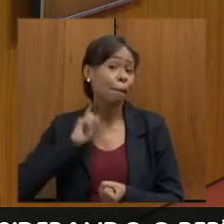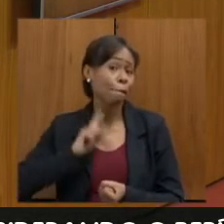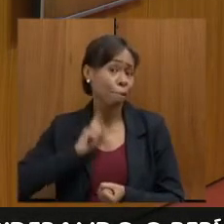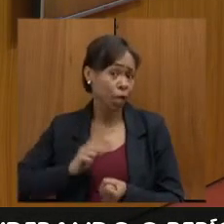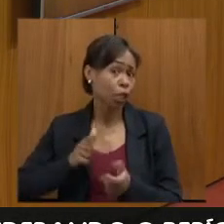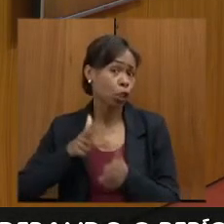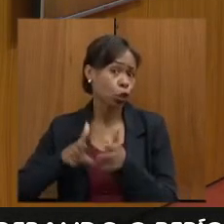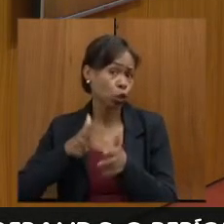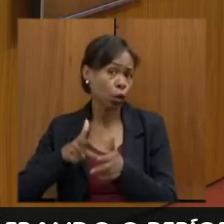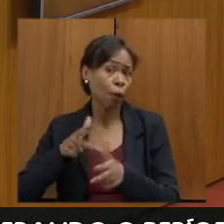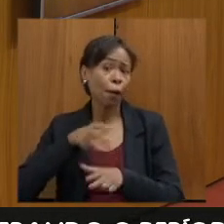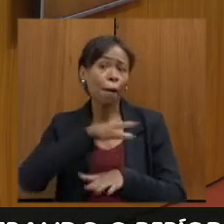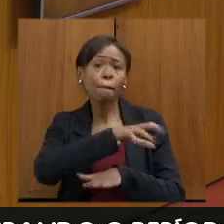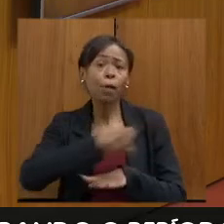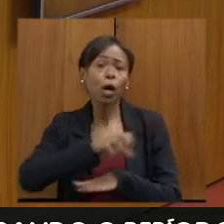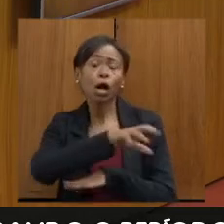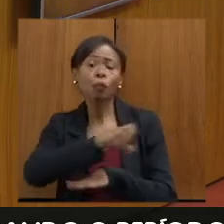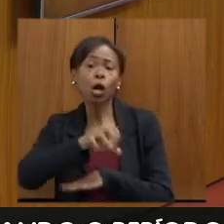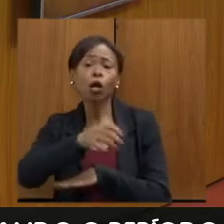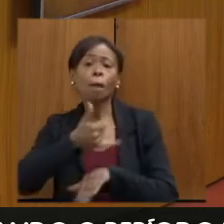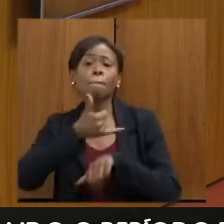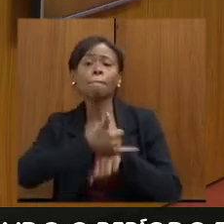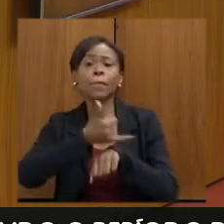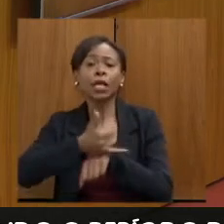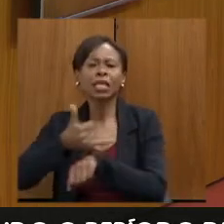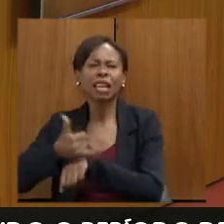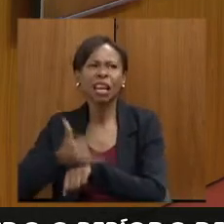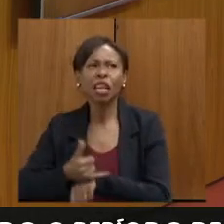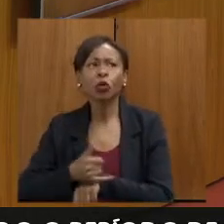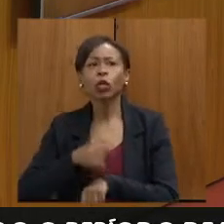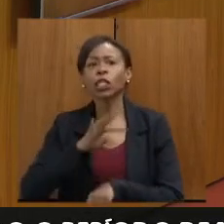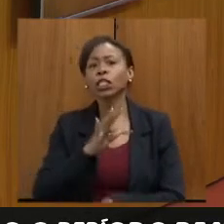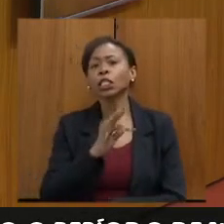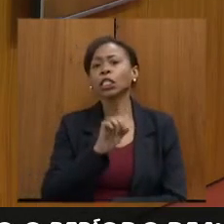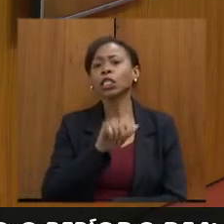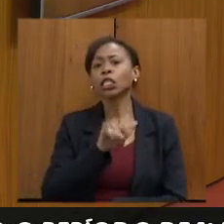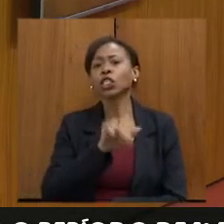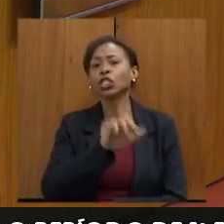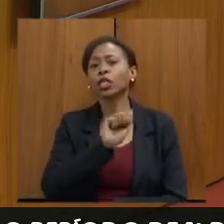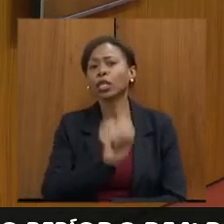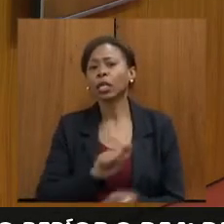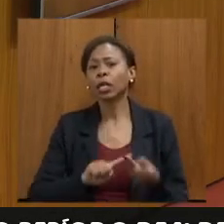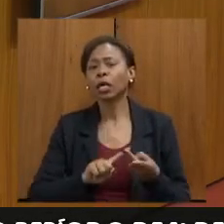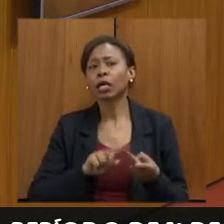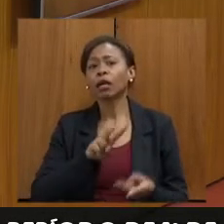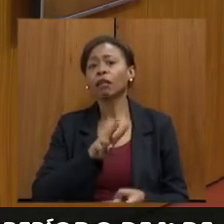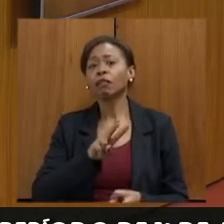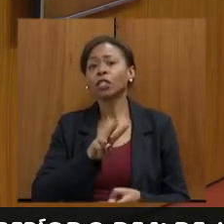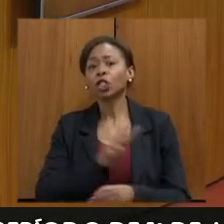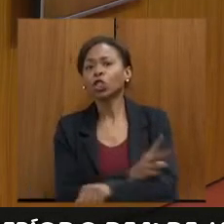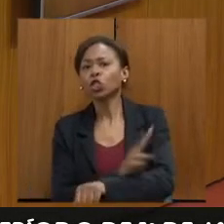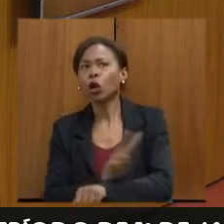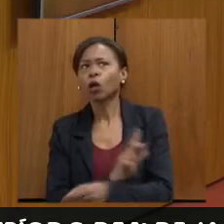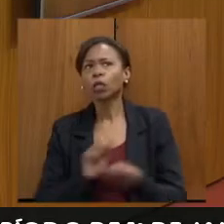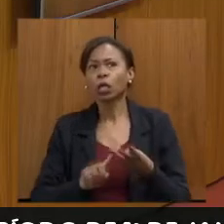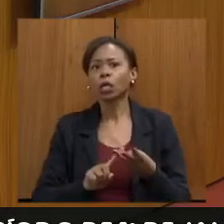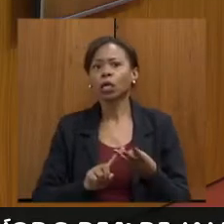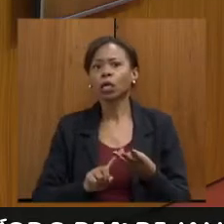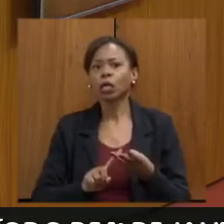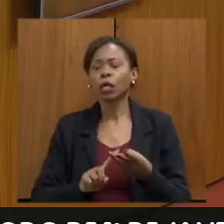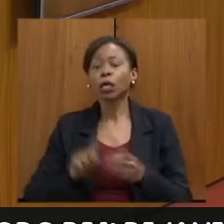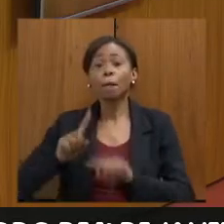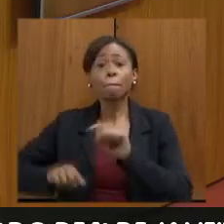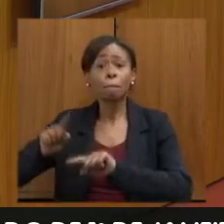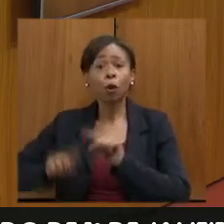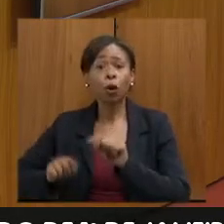pegando minério em Teixeiras minério em Viçosa o móveis em um bar e